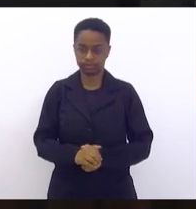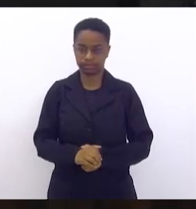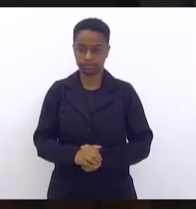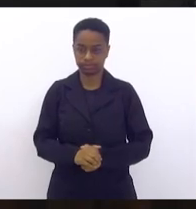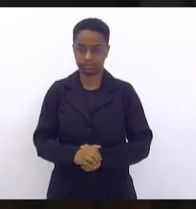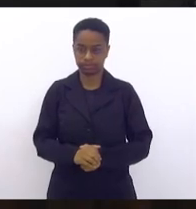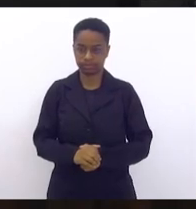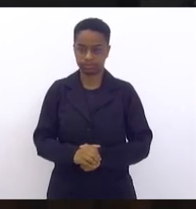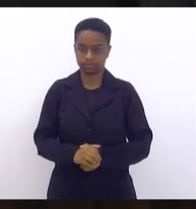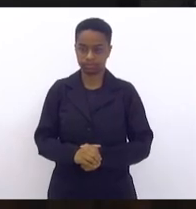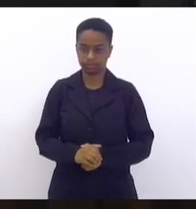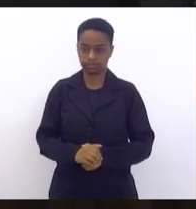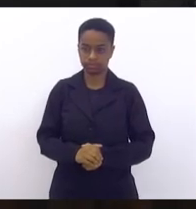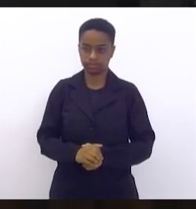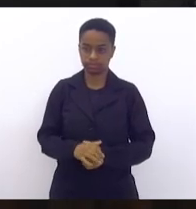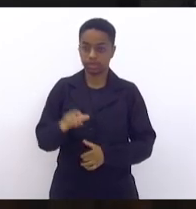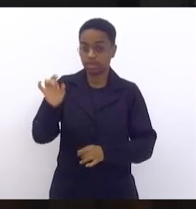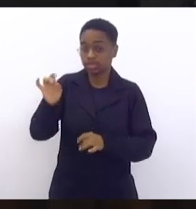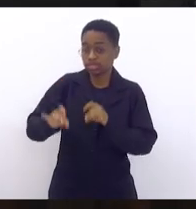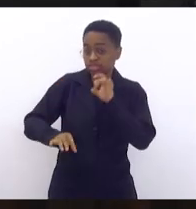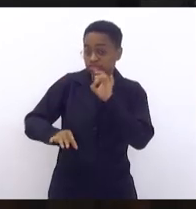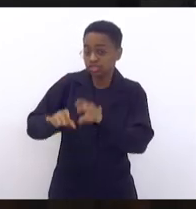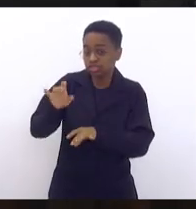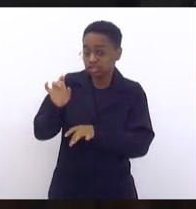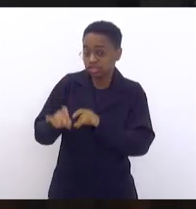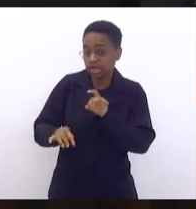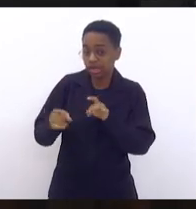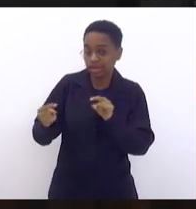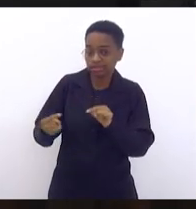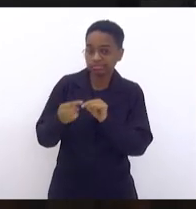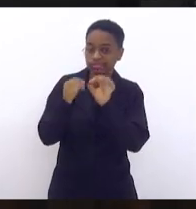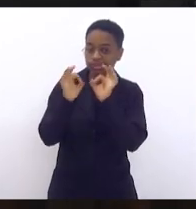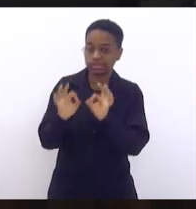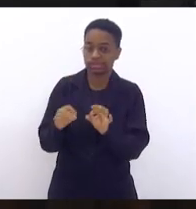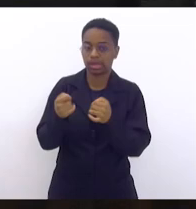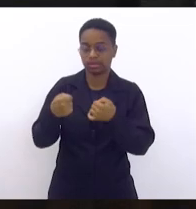descarte o descarte adequado